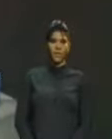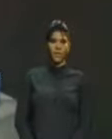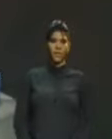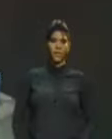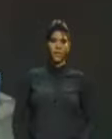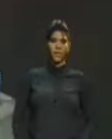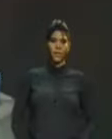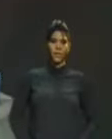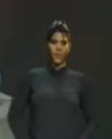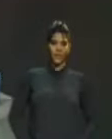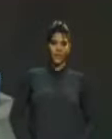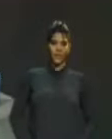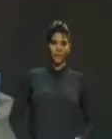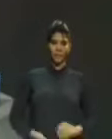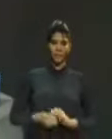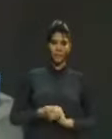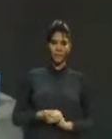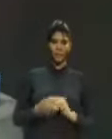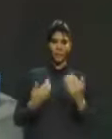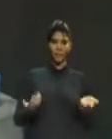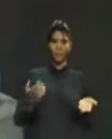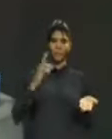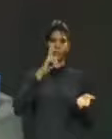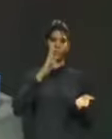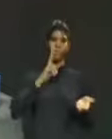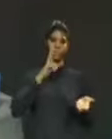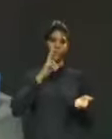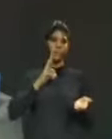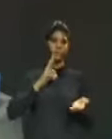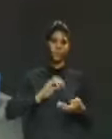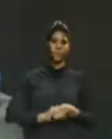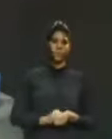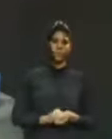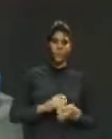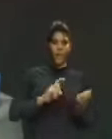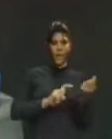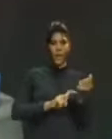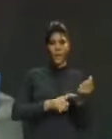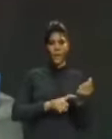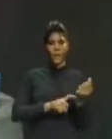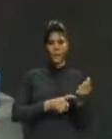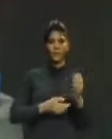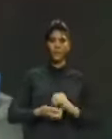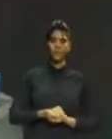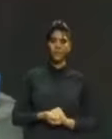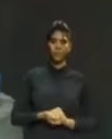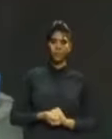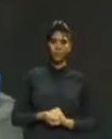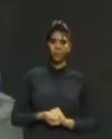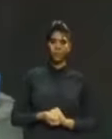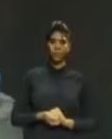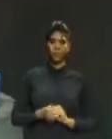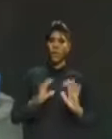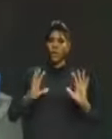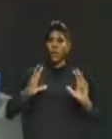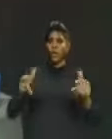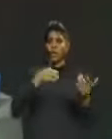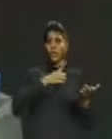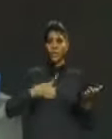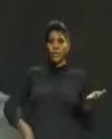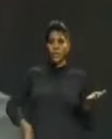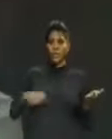Senhor presidente, deputado Romeu, deputado Elmano, aos demais deputados e